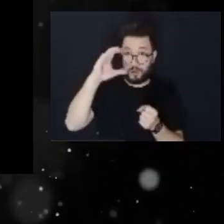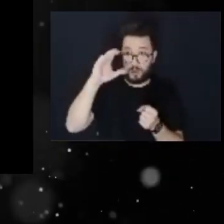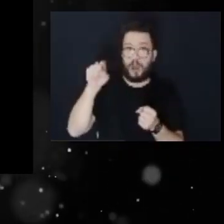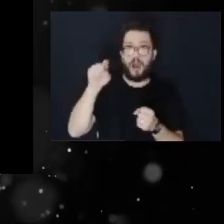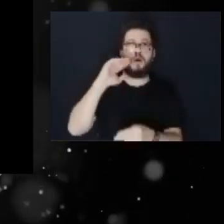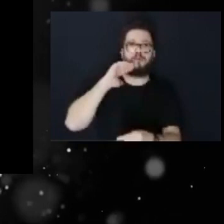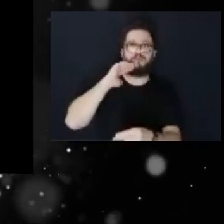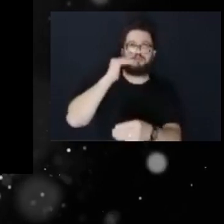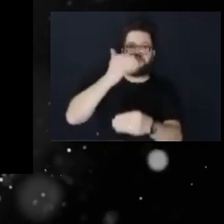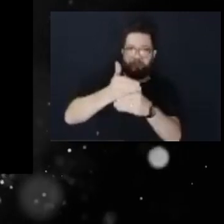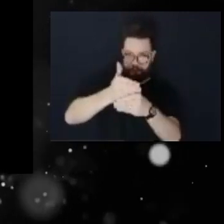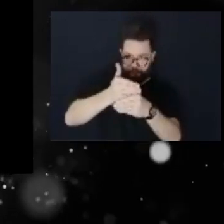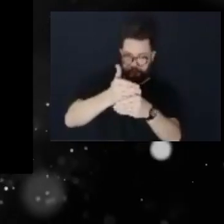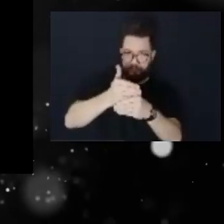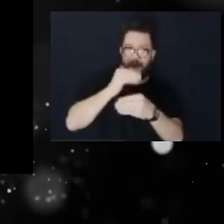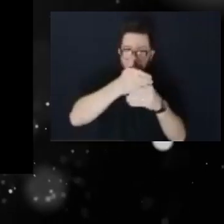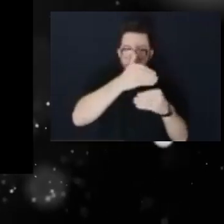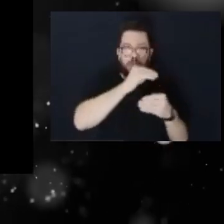exatamente como recomendamos.